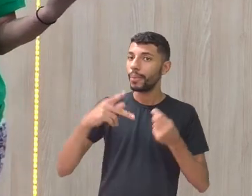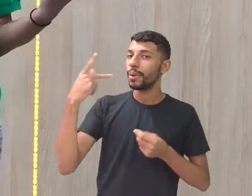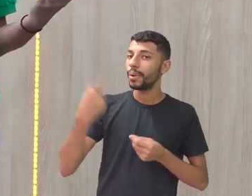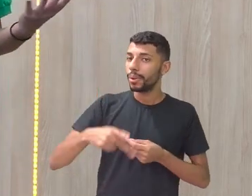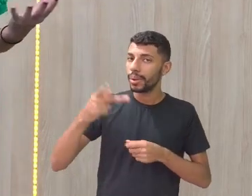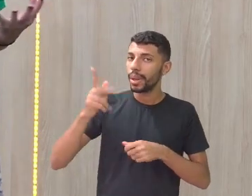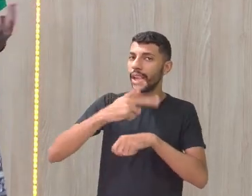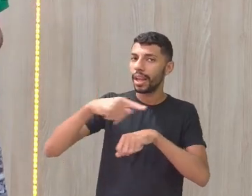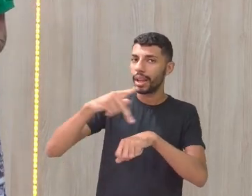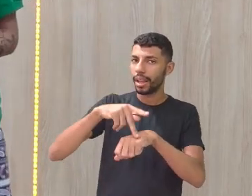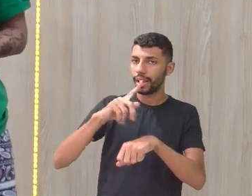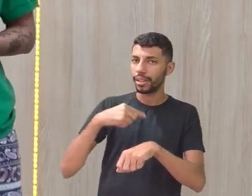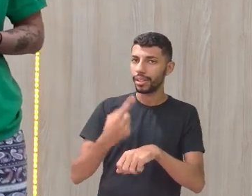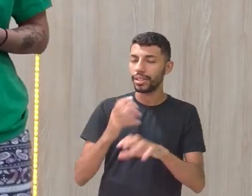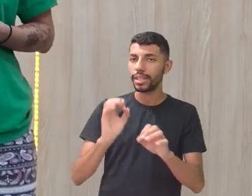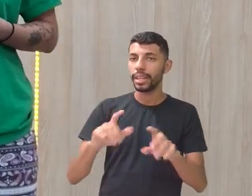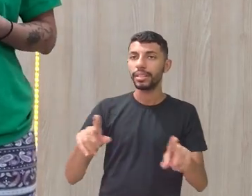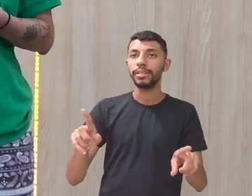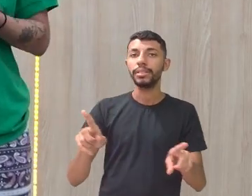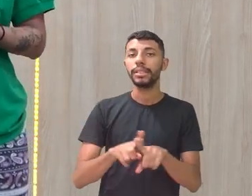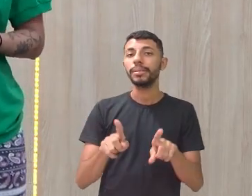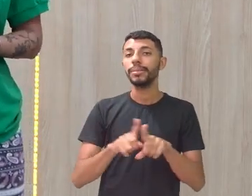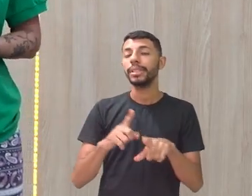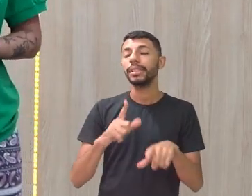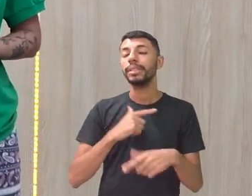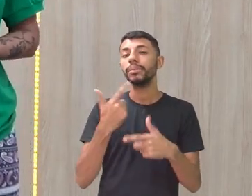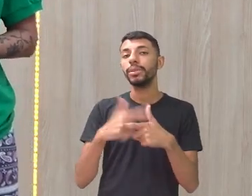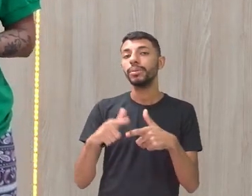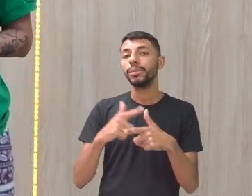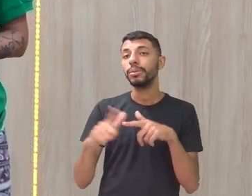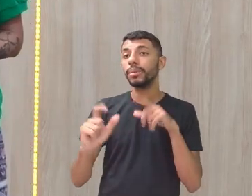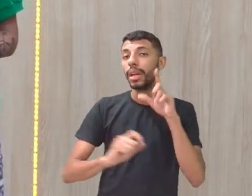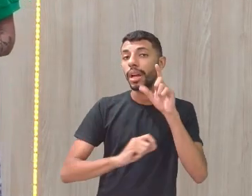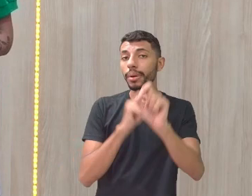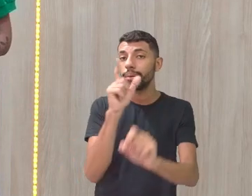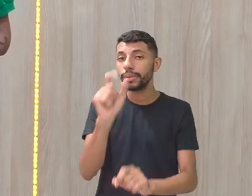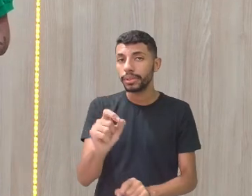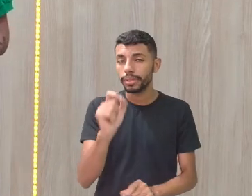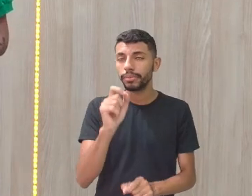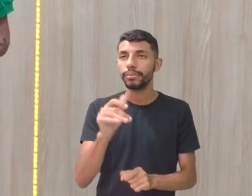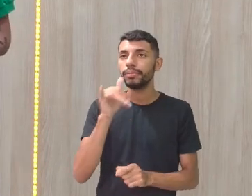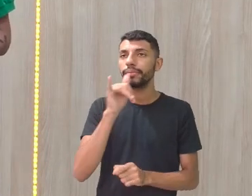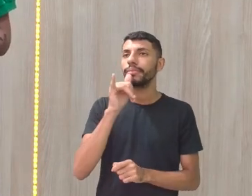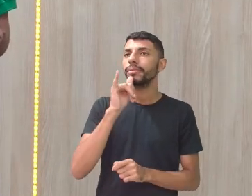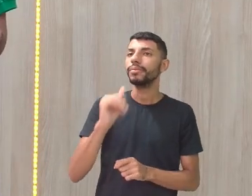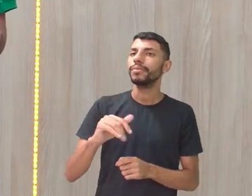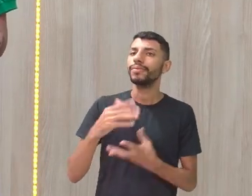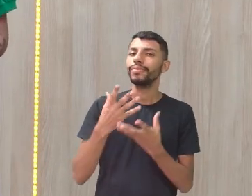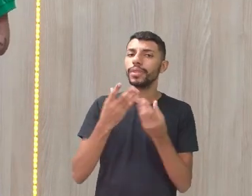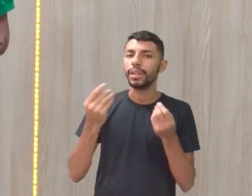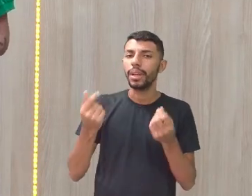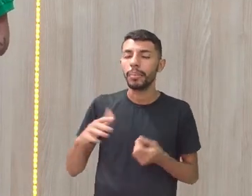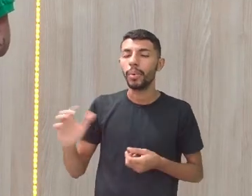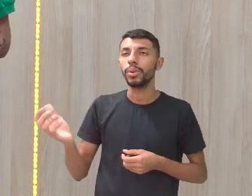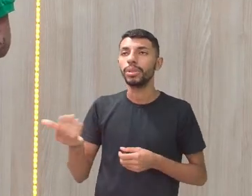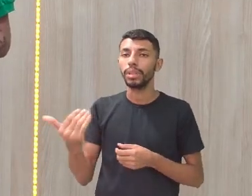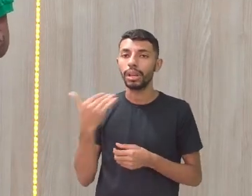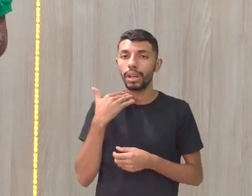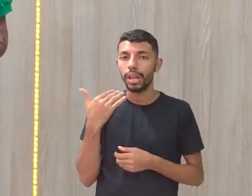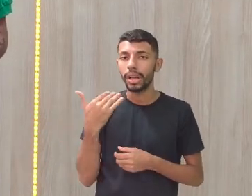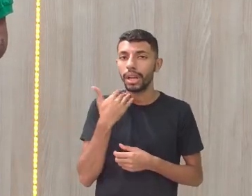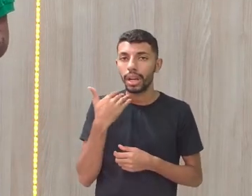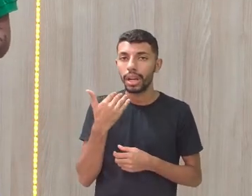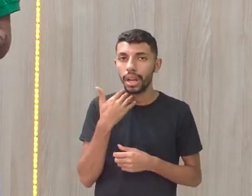nosso país. A gente ainda tem um grande problema, que é a questão, né, de ser ainda muito caro. Né?